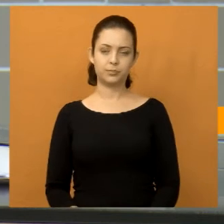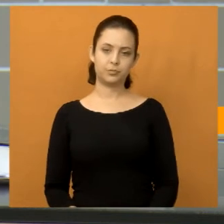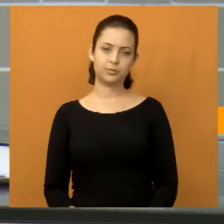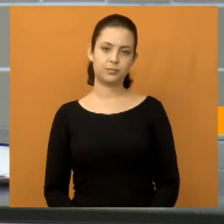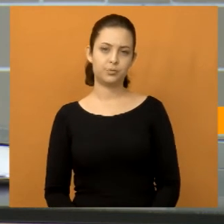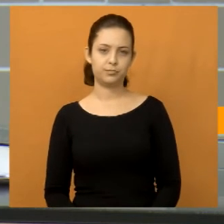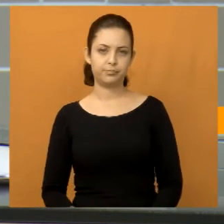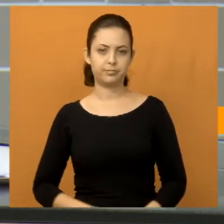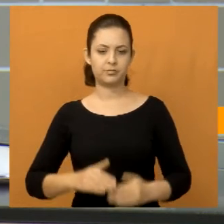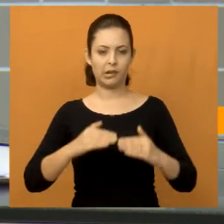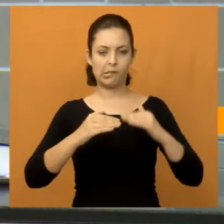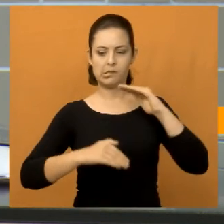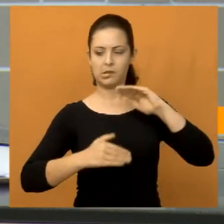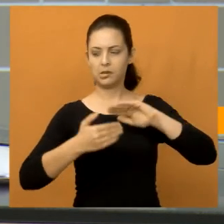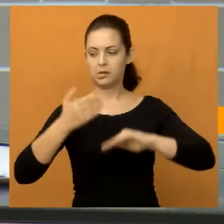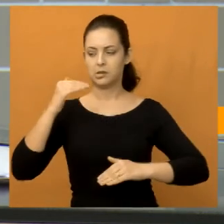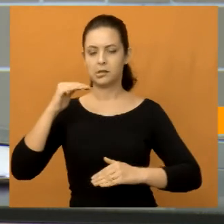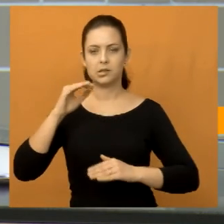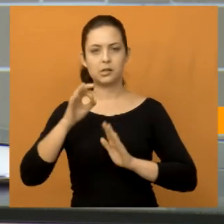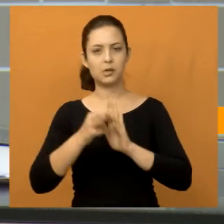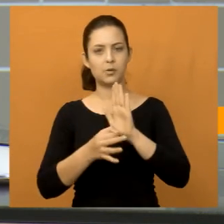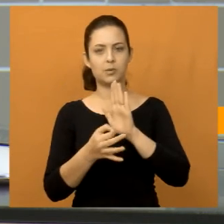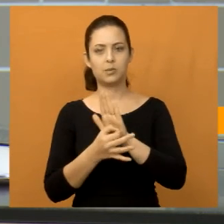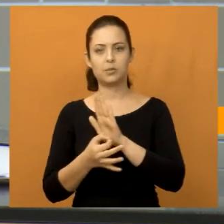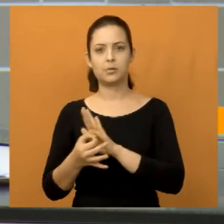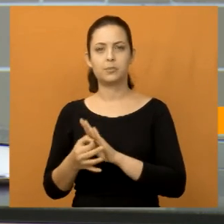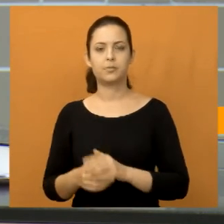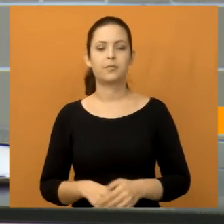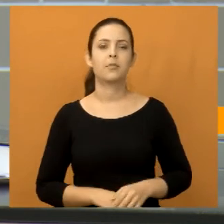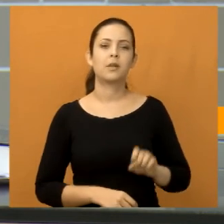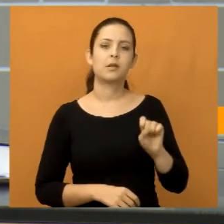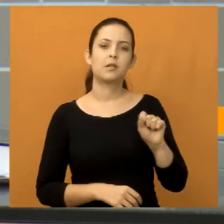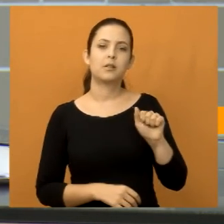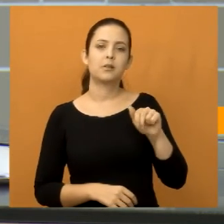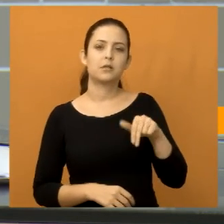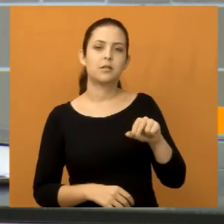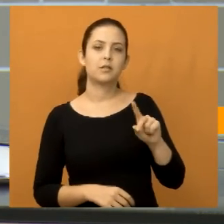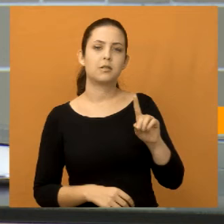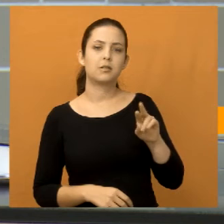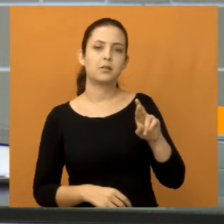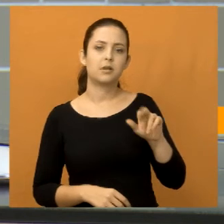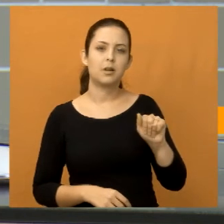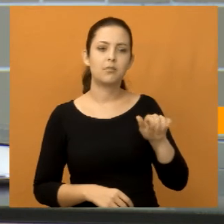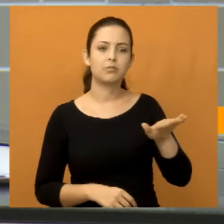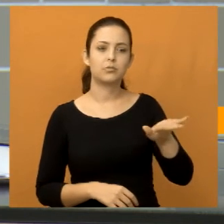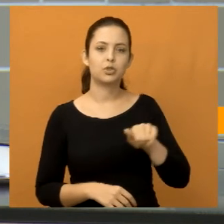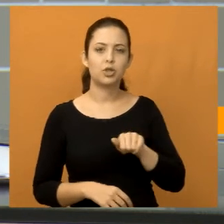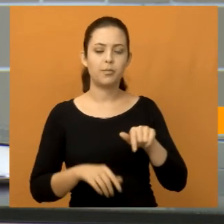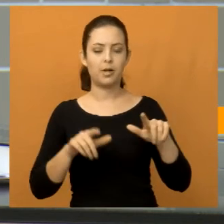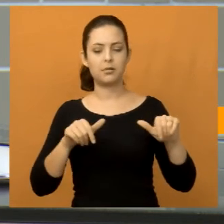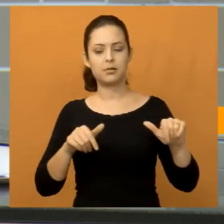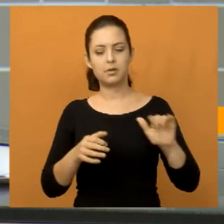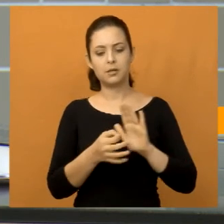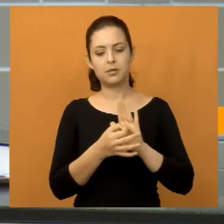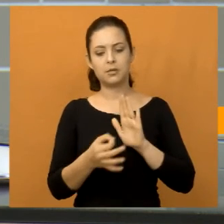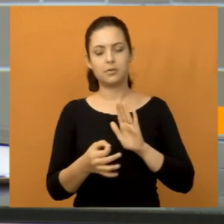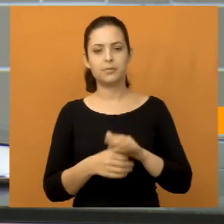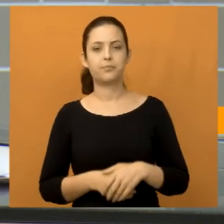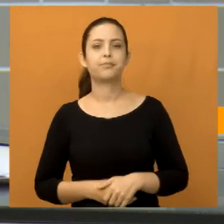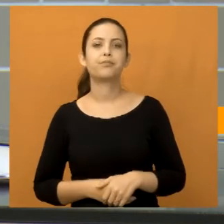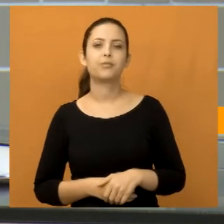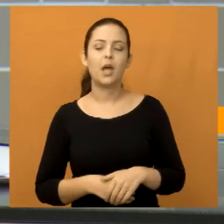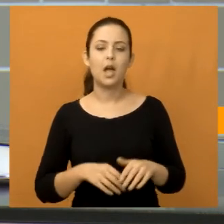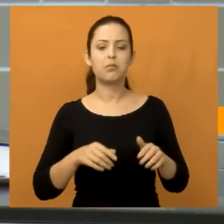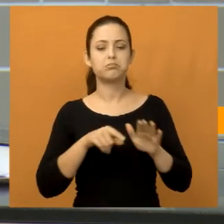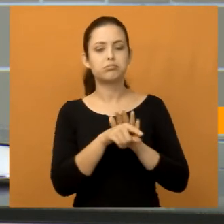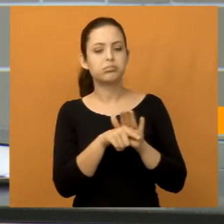Diante da divergência entre os depoimentos, a senhora Sandra Maria foi chamada à sala de depoimentos para a